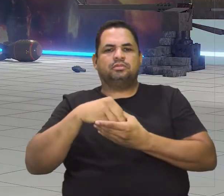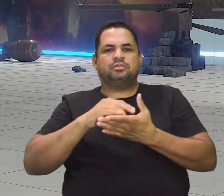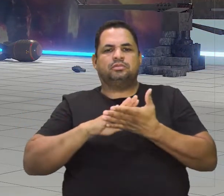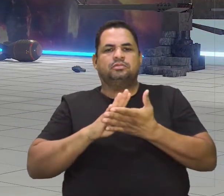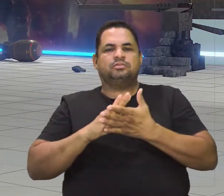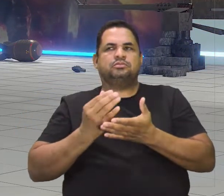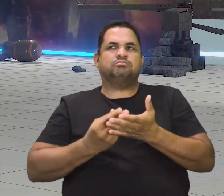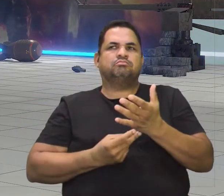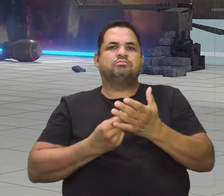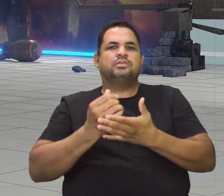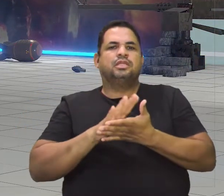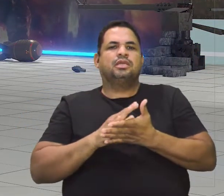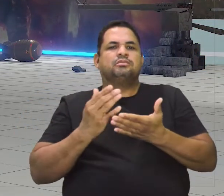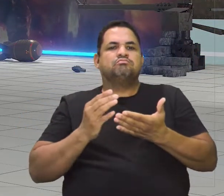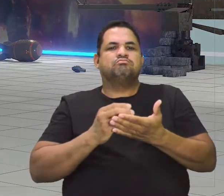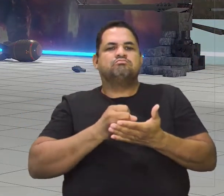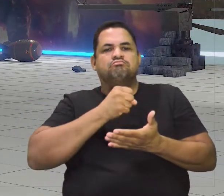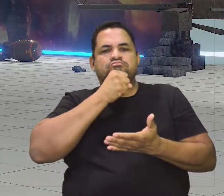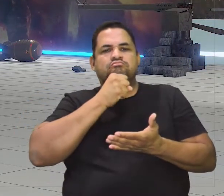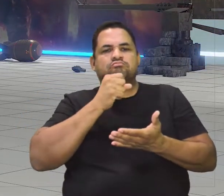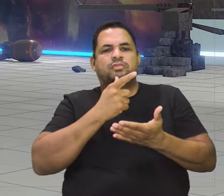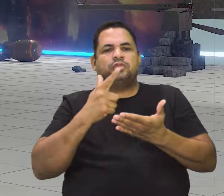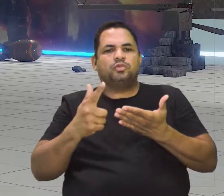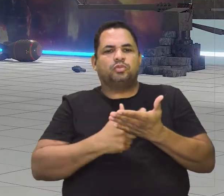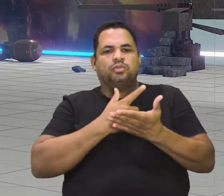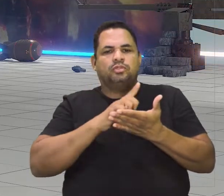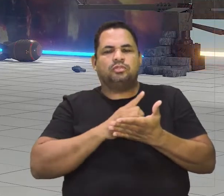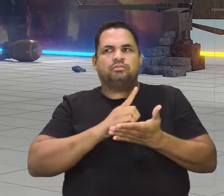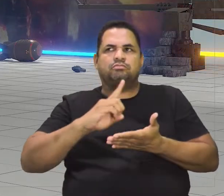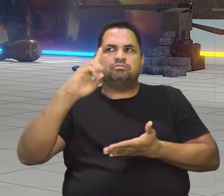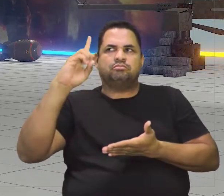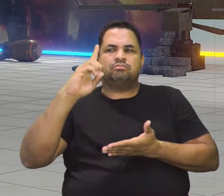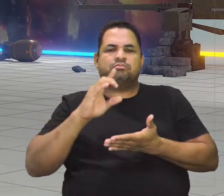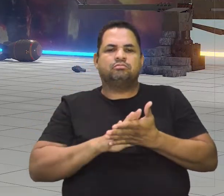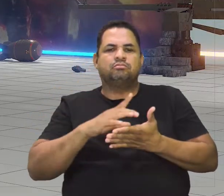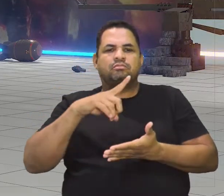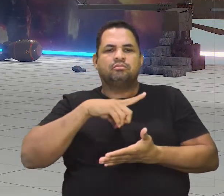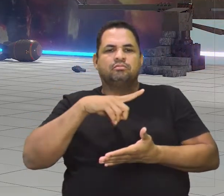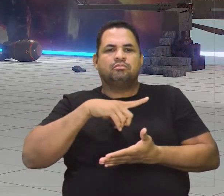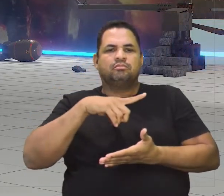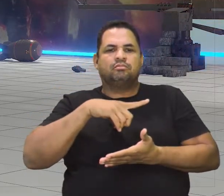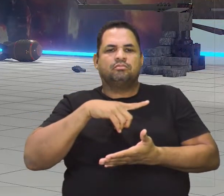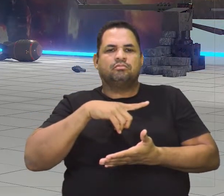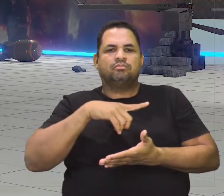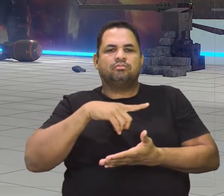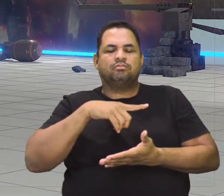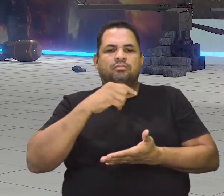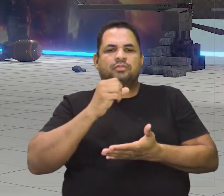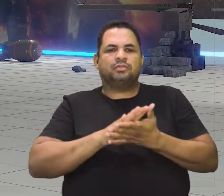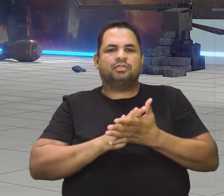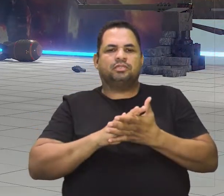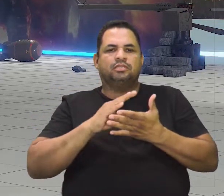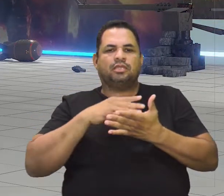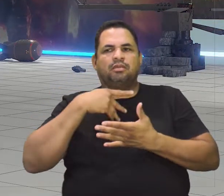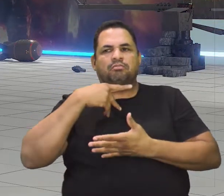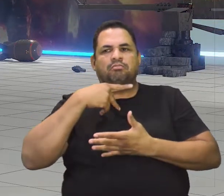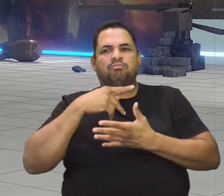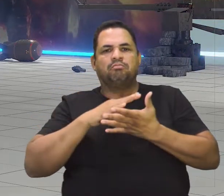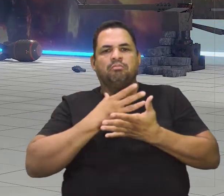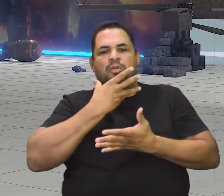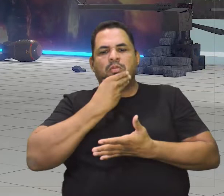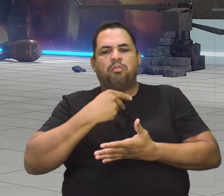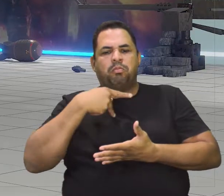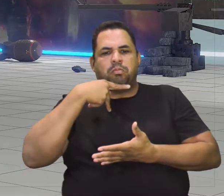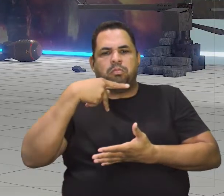Antigo Testamento, existia uma passagem dizendo que os profetas